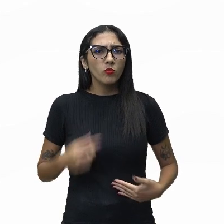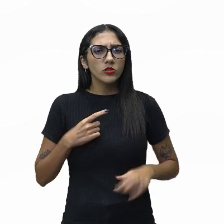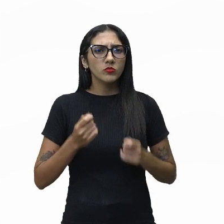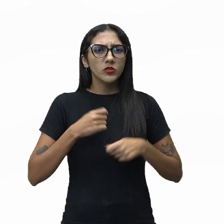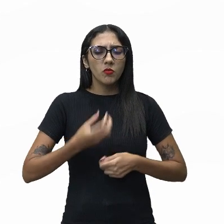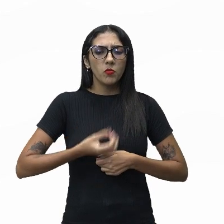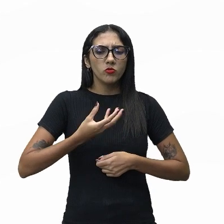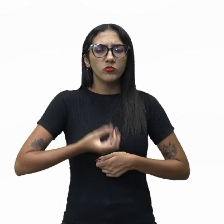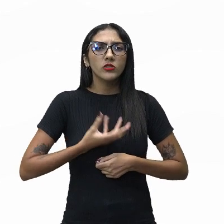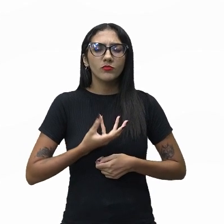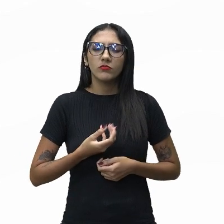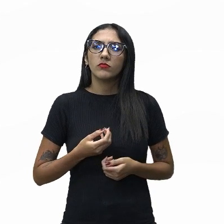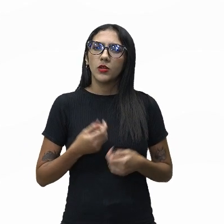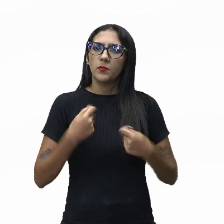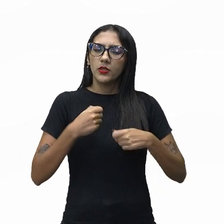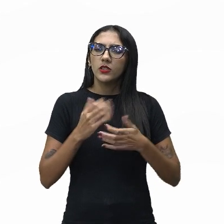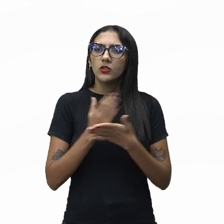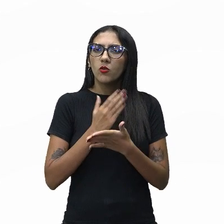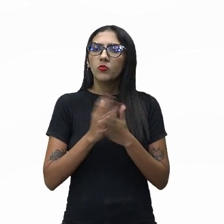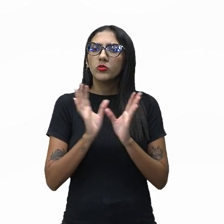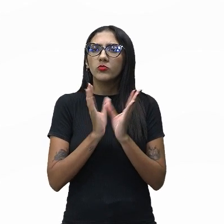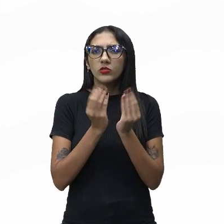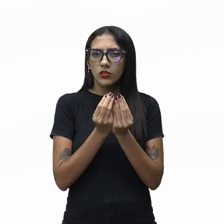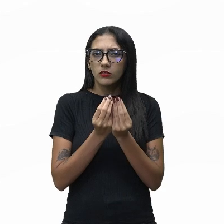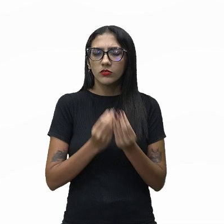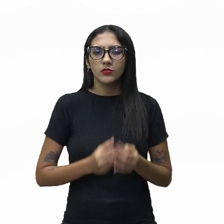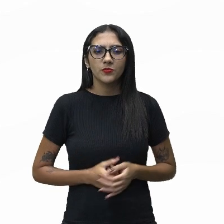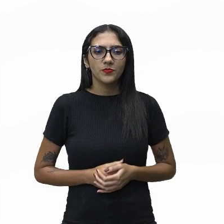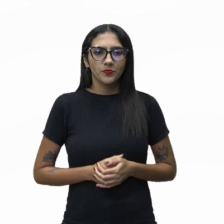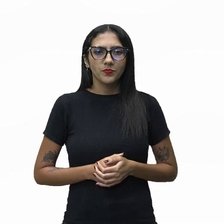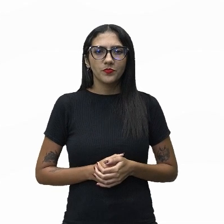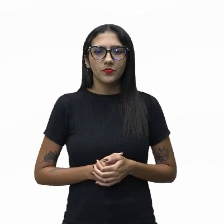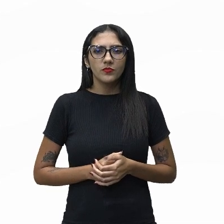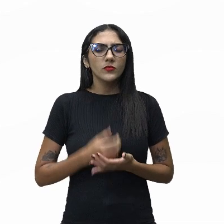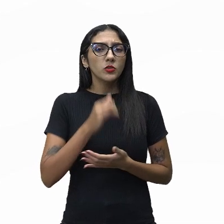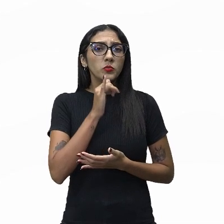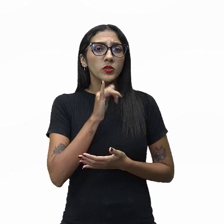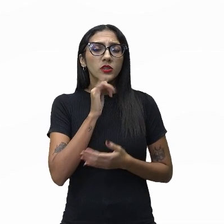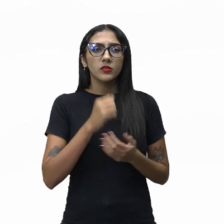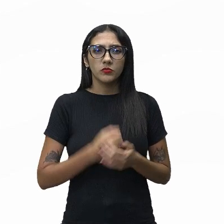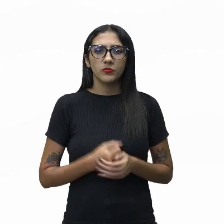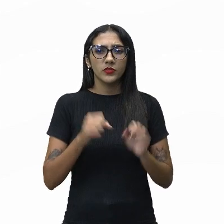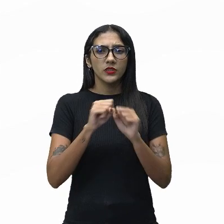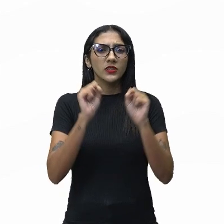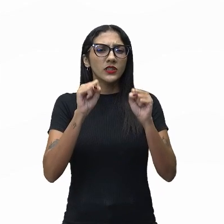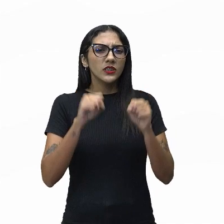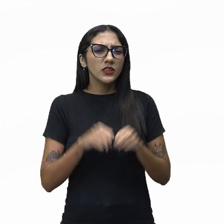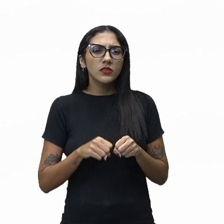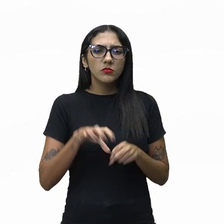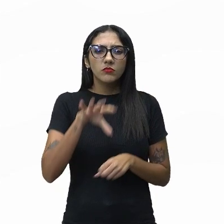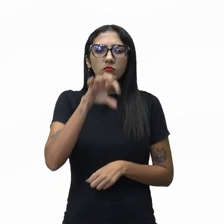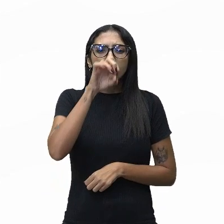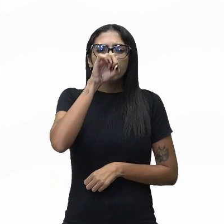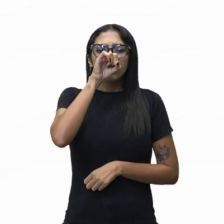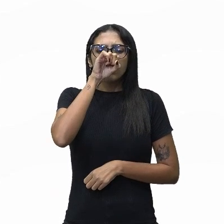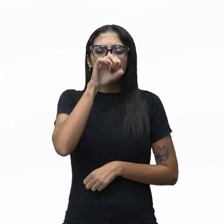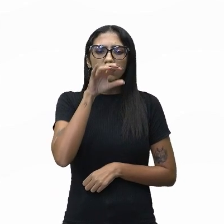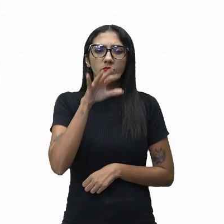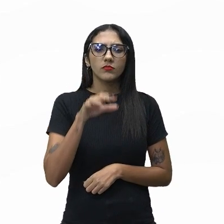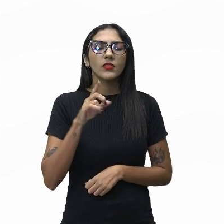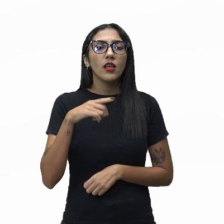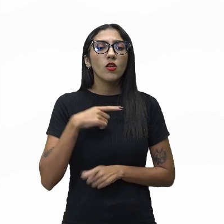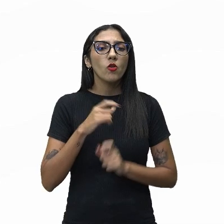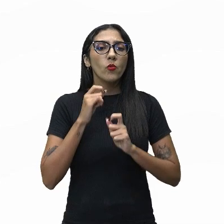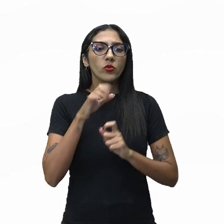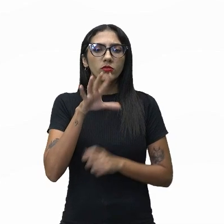precisa de alguns elementos, como a gente viu. Então, por exemplo, o nosso sistema respiratório, ele vai fazer ali, olha, a